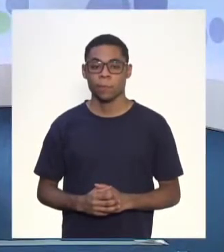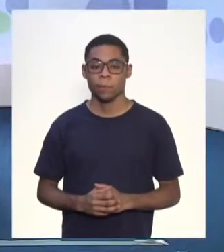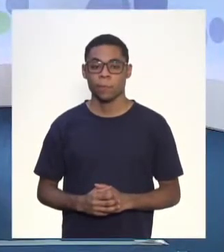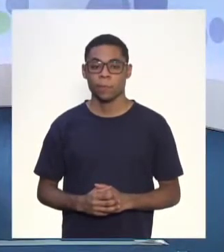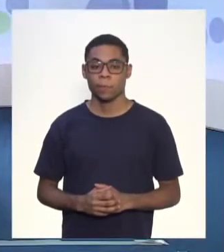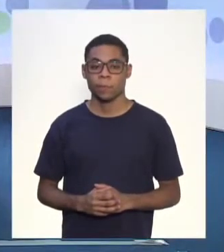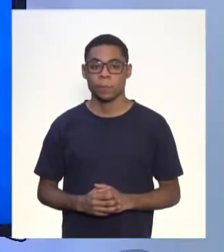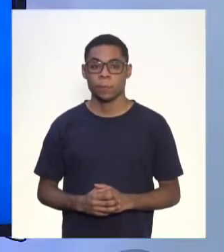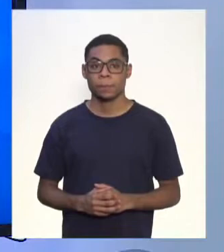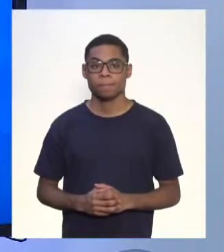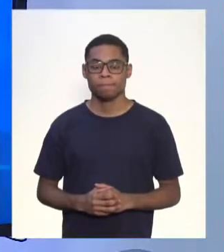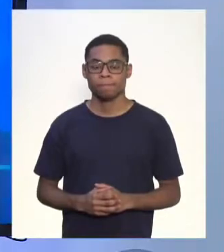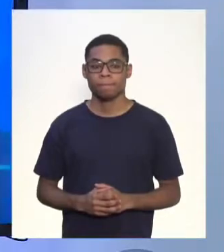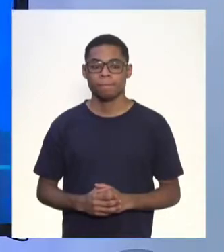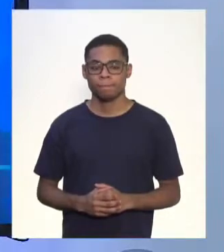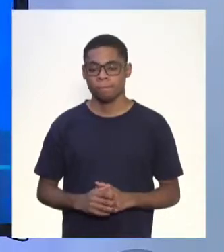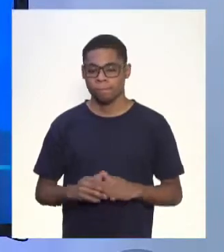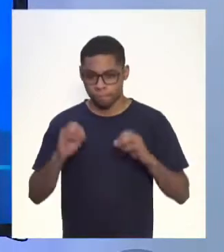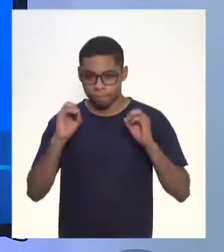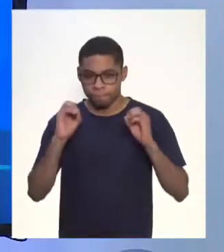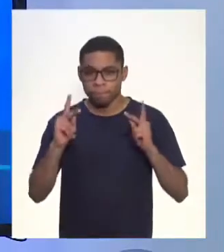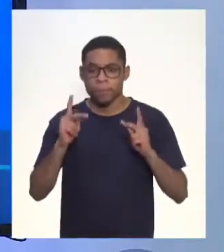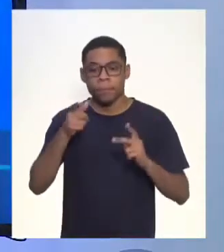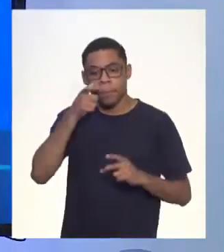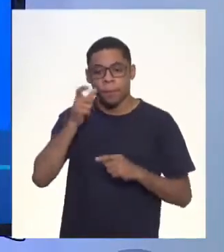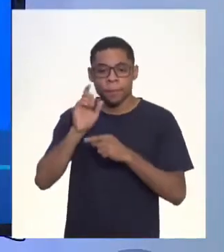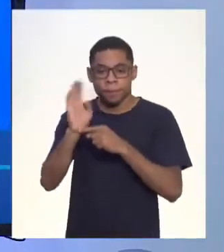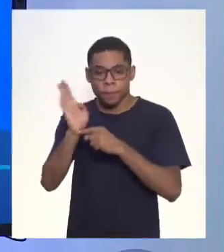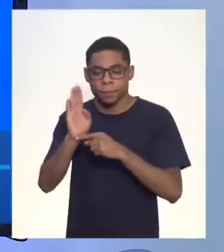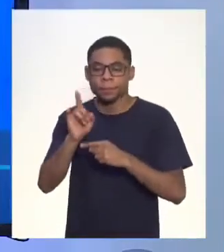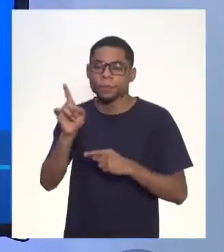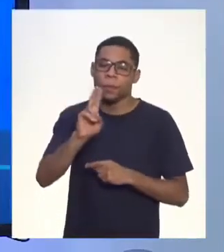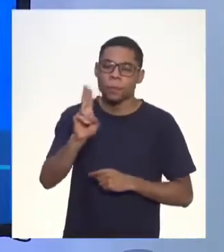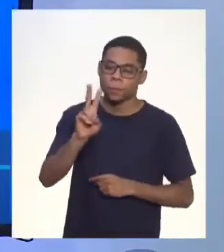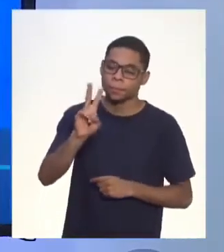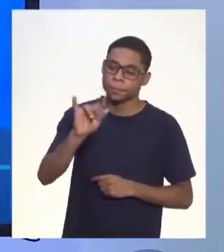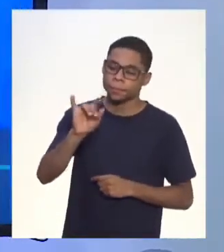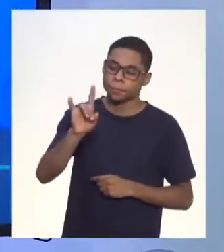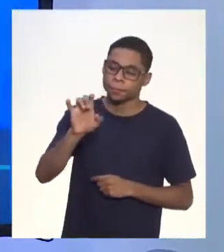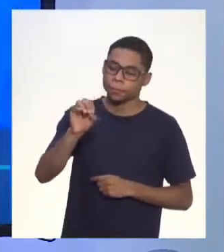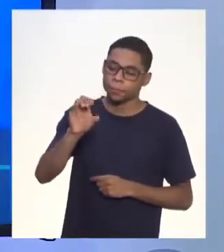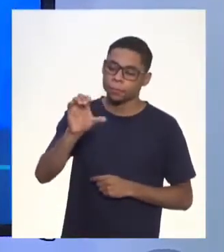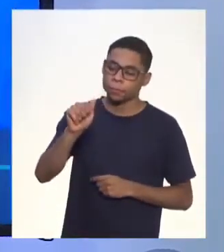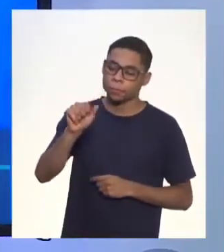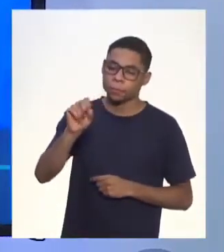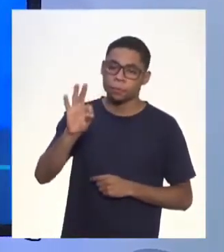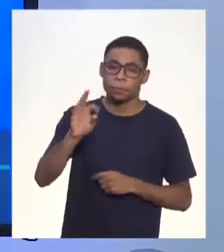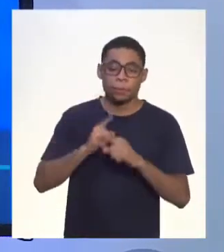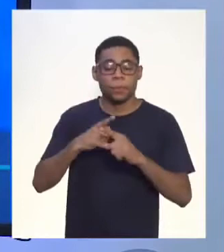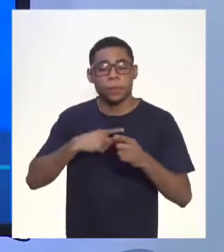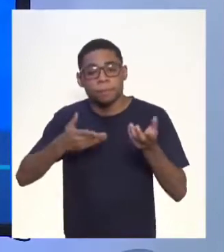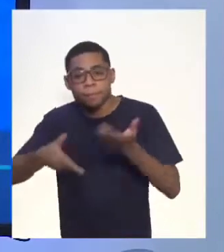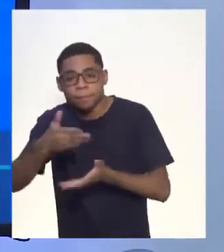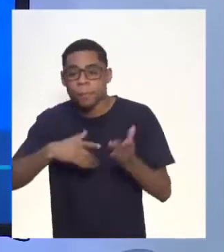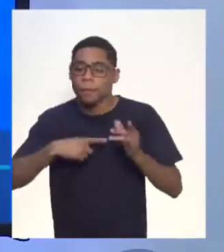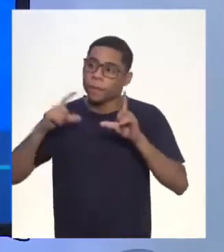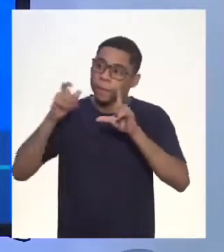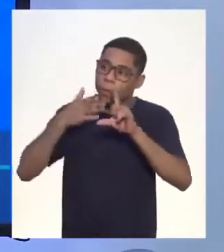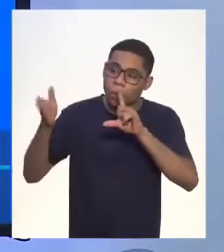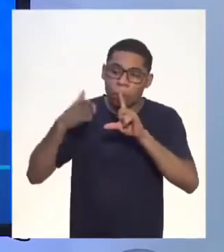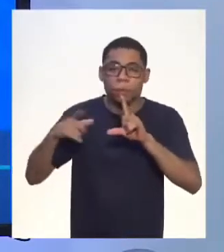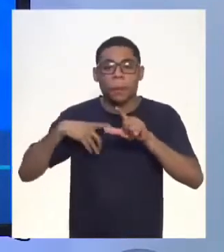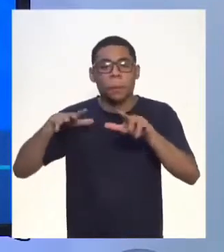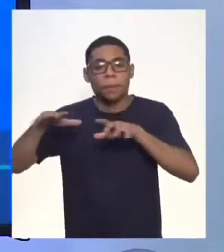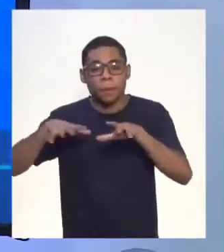Ok, então nós assistimos então o vídeo, agora ele entrou como videocast, como vocês perceberam, tem uma interação, tem imagem,